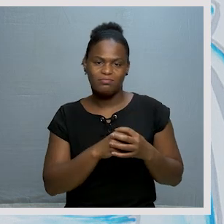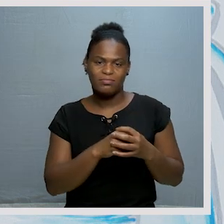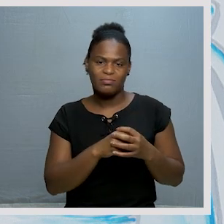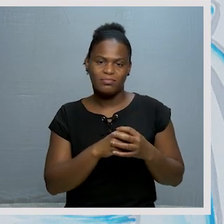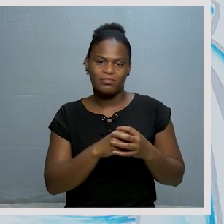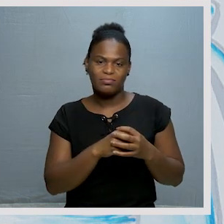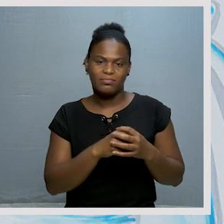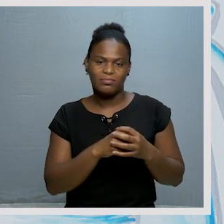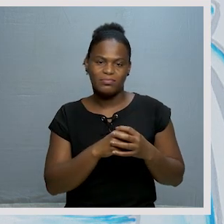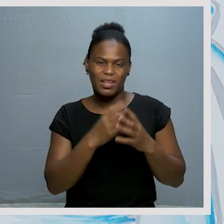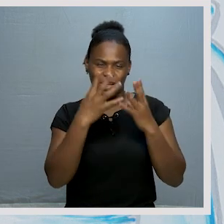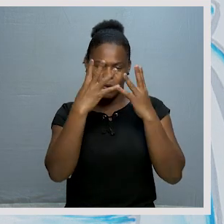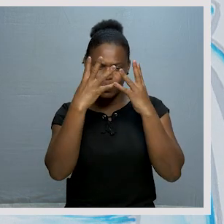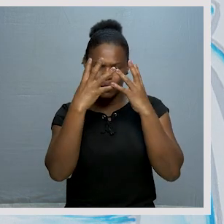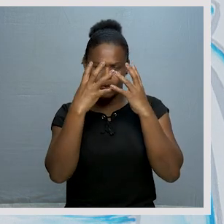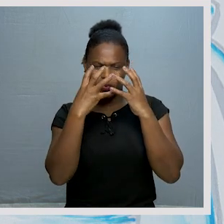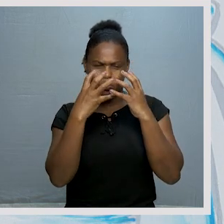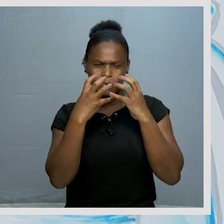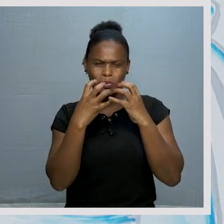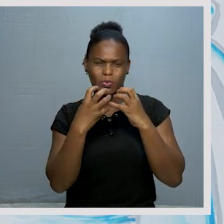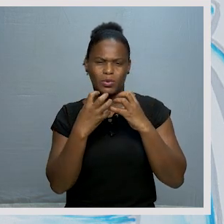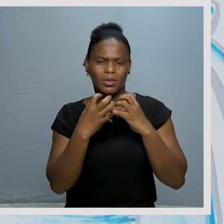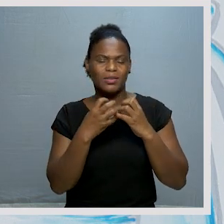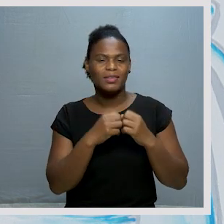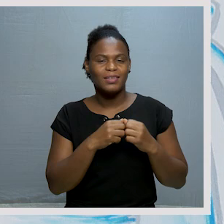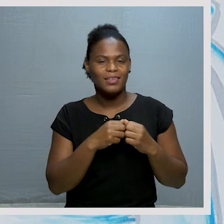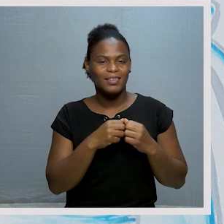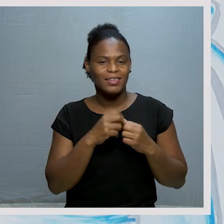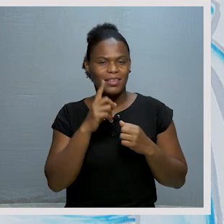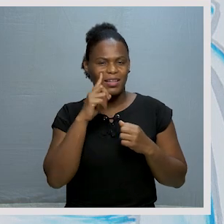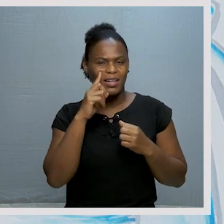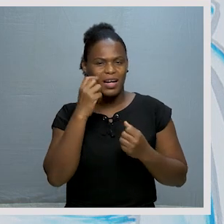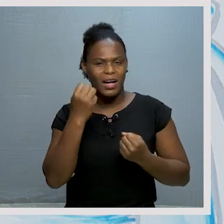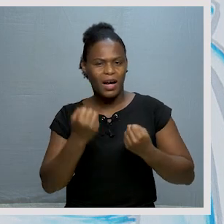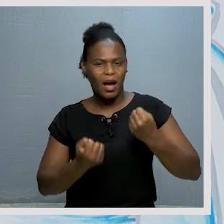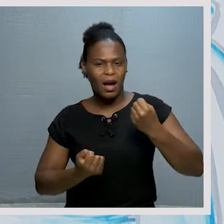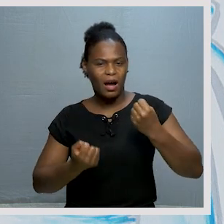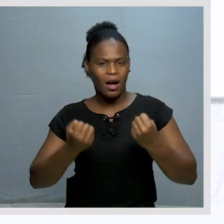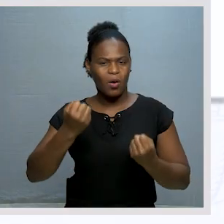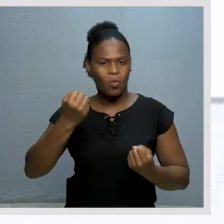Escuro. Estão a acompanhar-me? Isso mesmo. Carro.